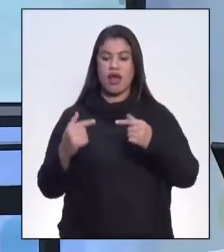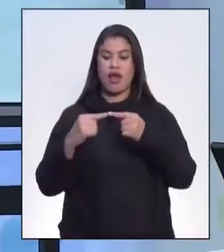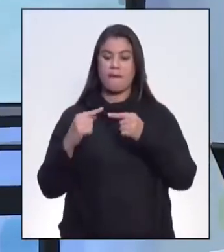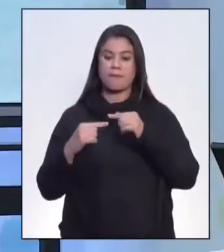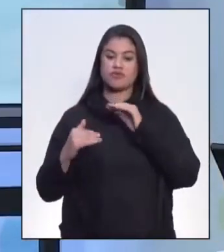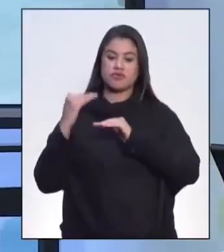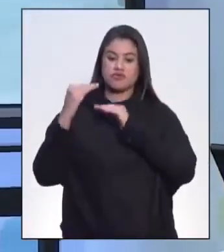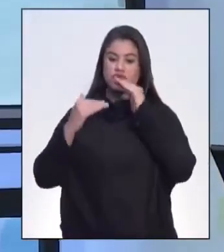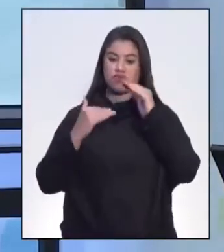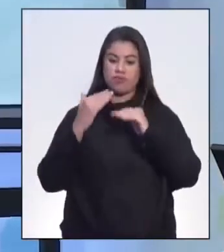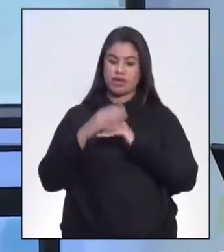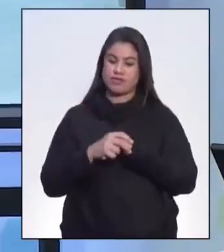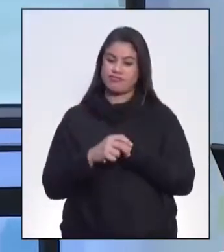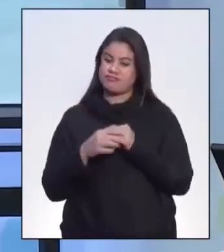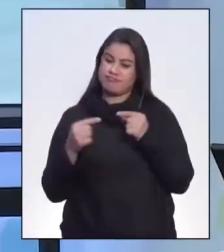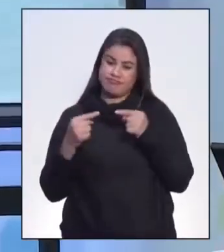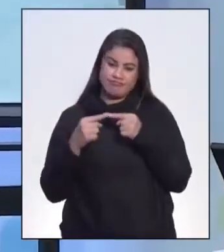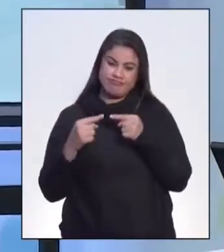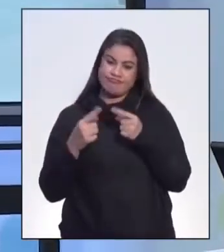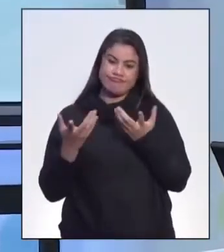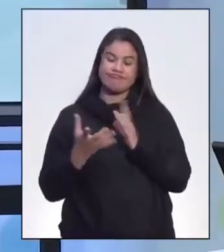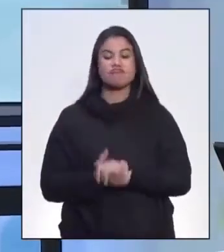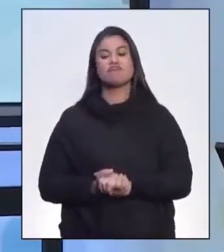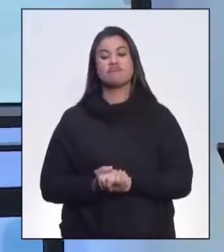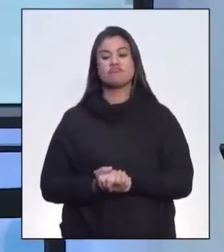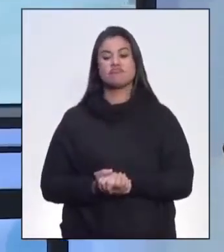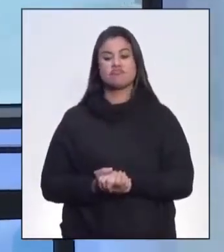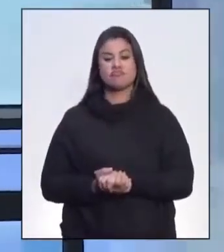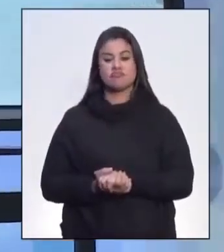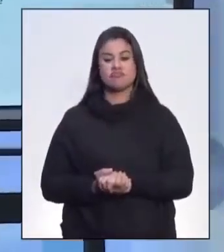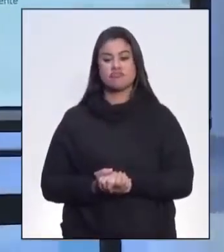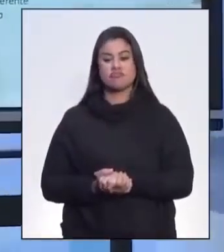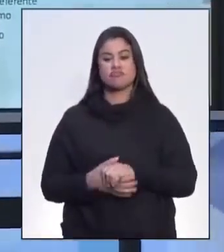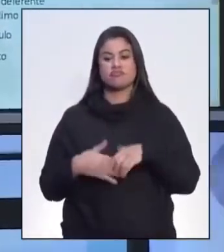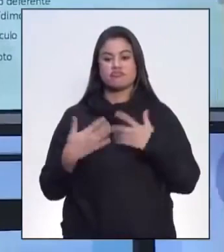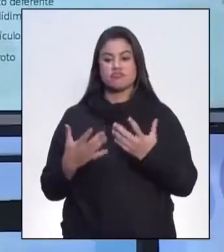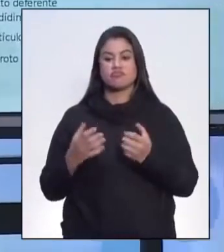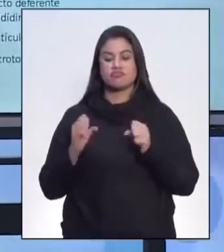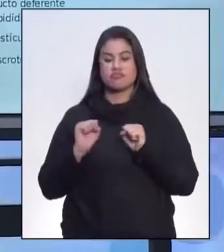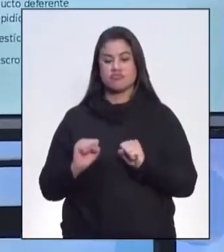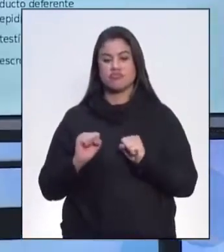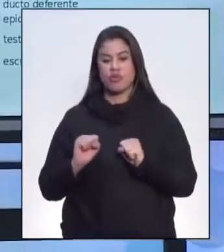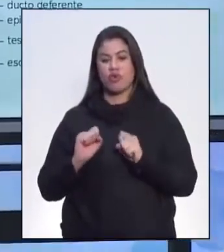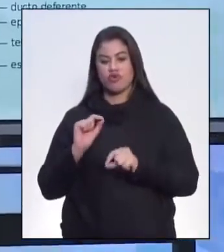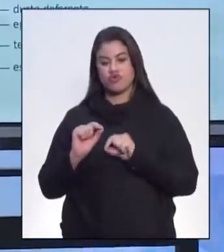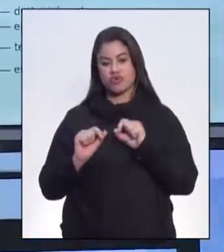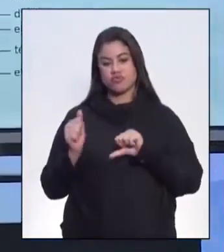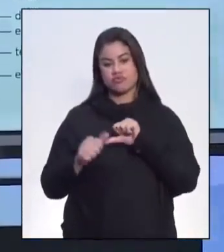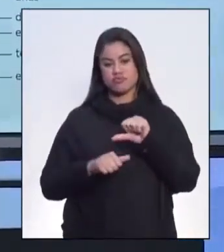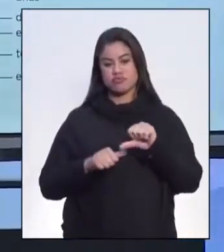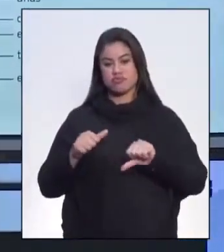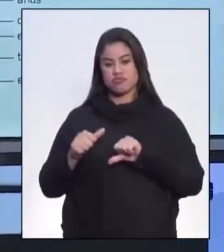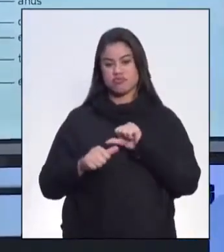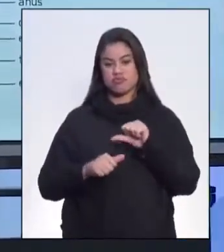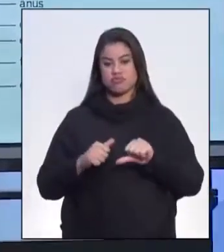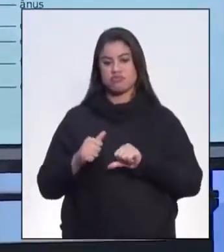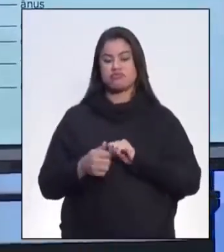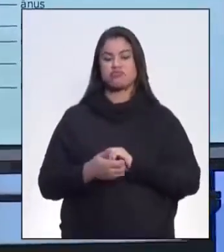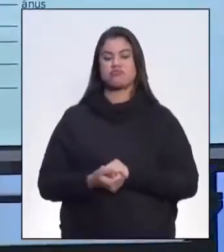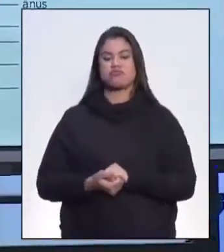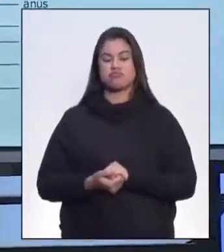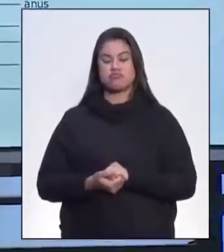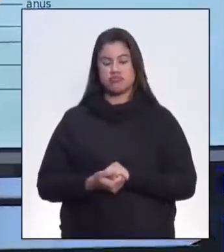desse aparelho, basicamente. Tá bom? E isso pode trazer, né, às vezes até algumas alterações comportamentais e